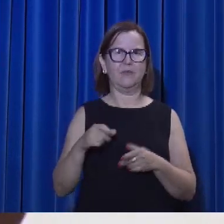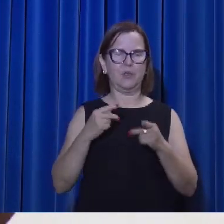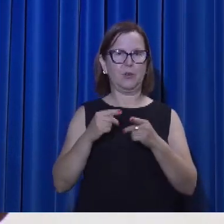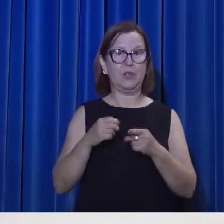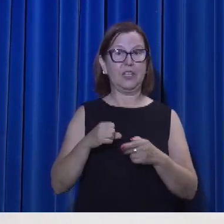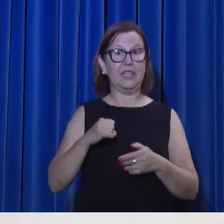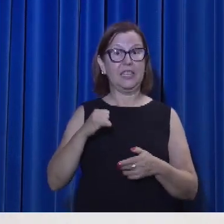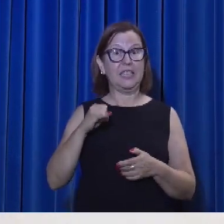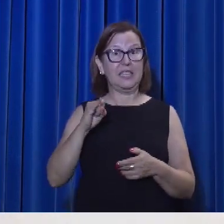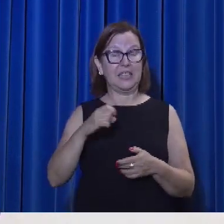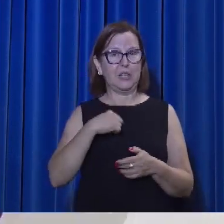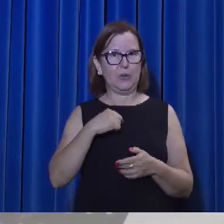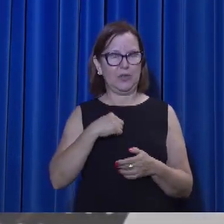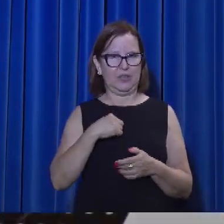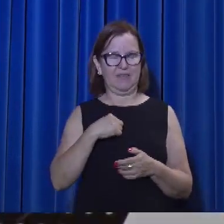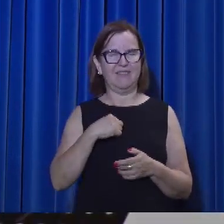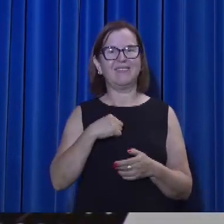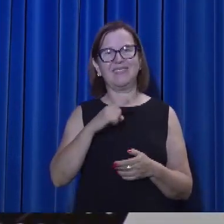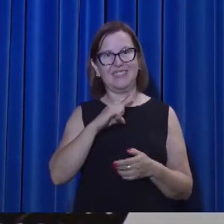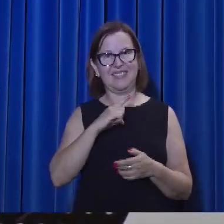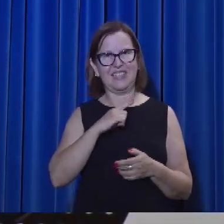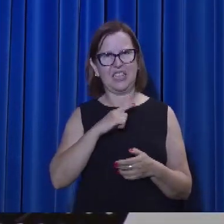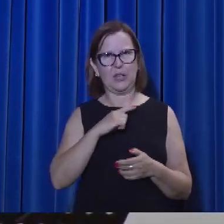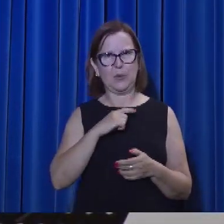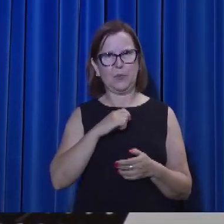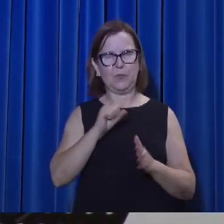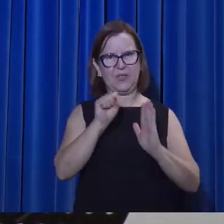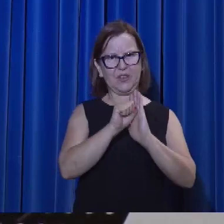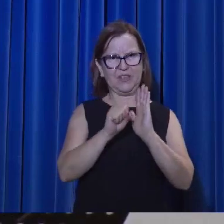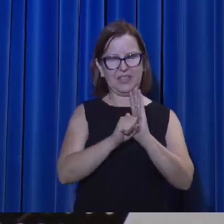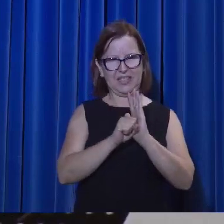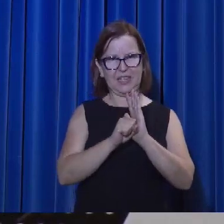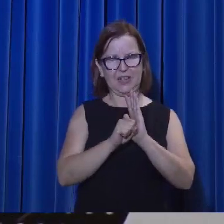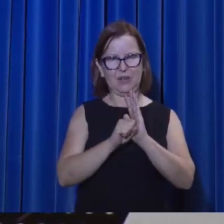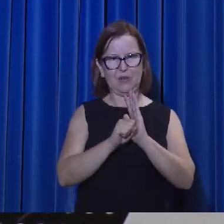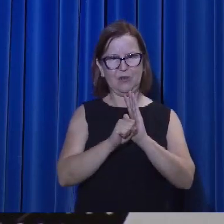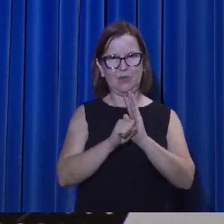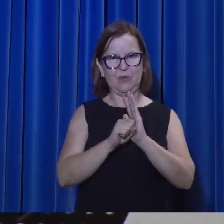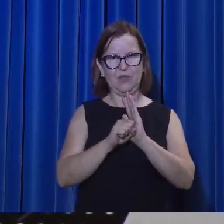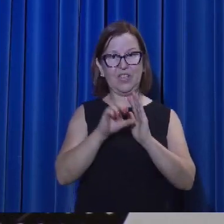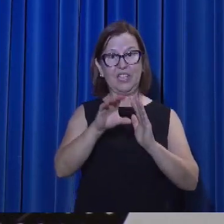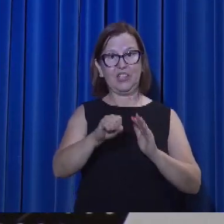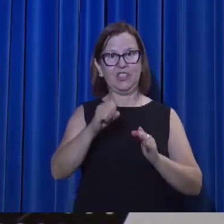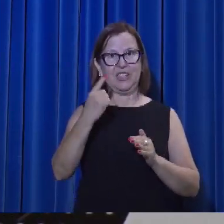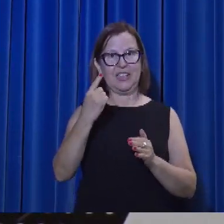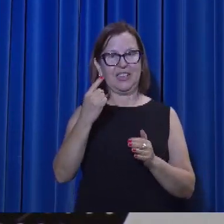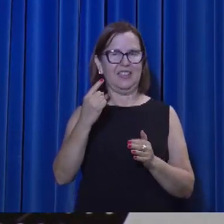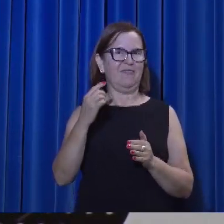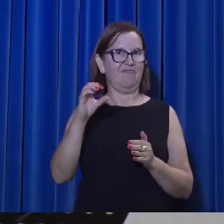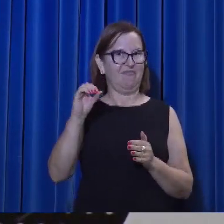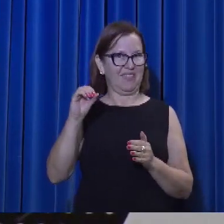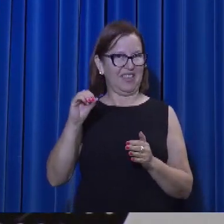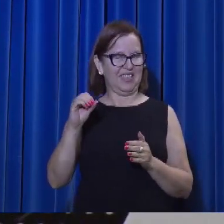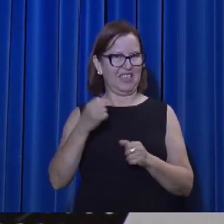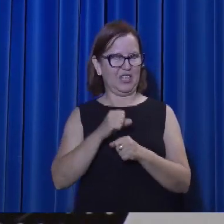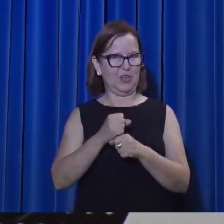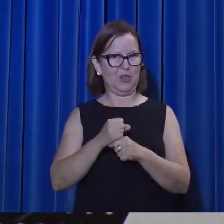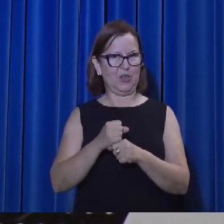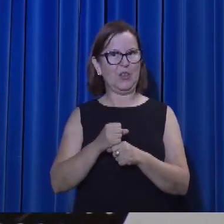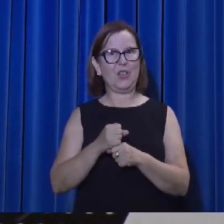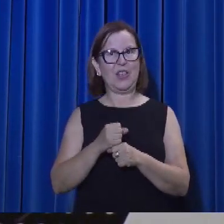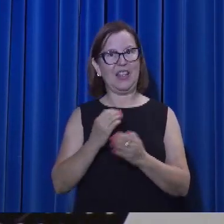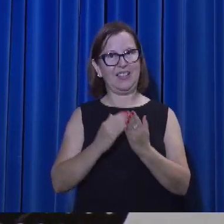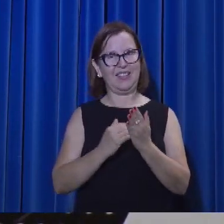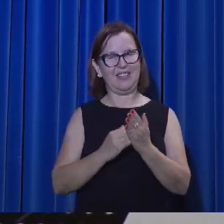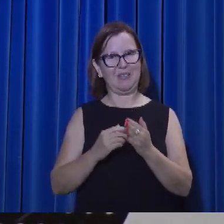90 anos. Mas e se eu tirar 1 bilhão de anos da eternidade, me sobra o quê? A